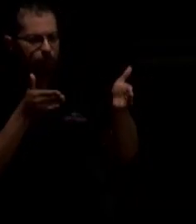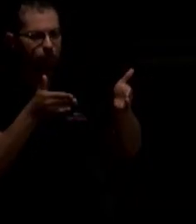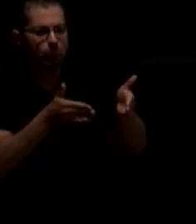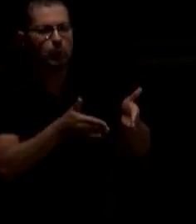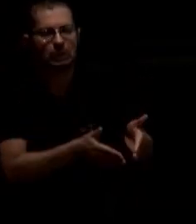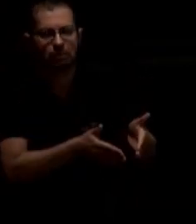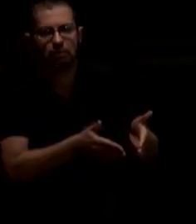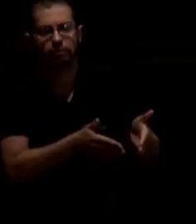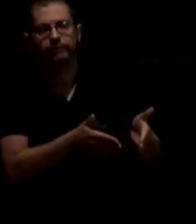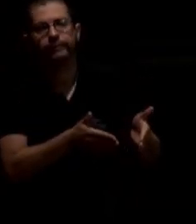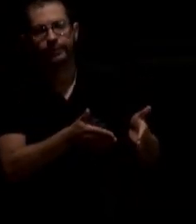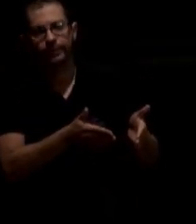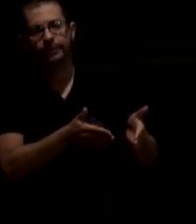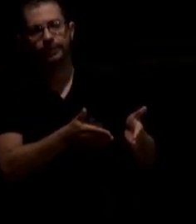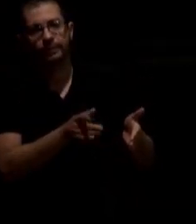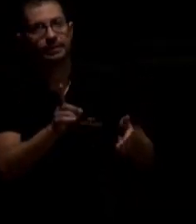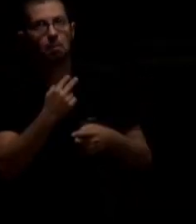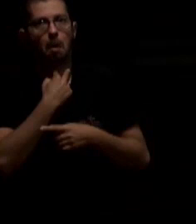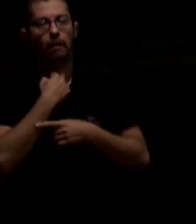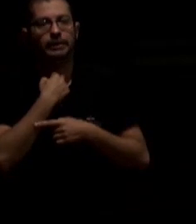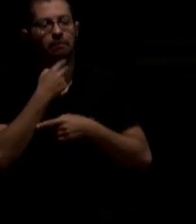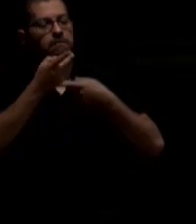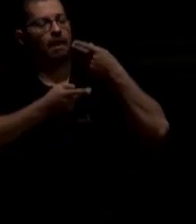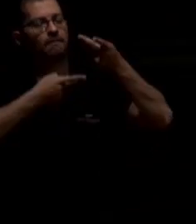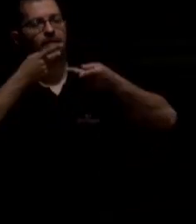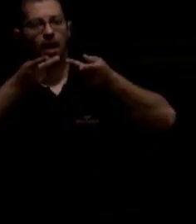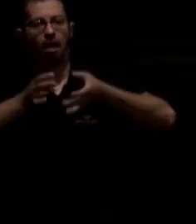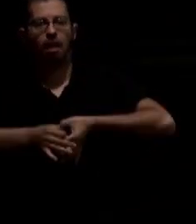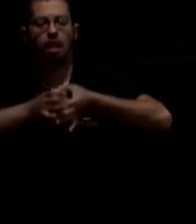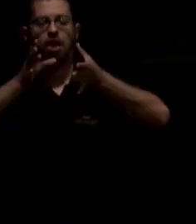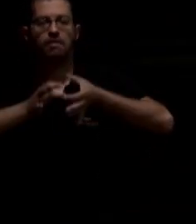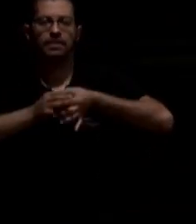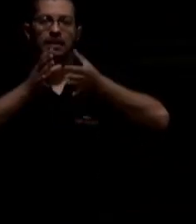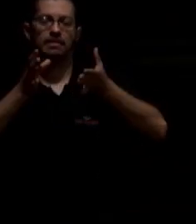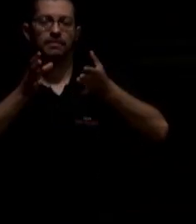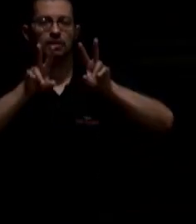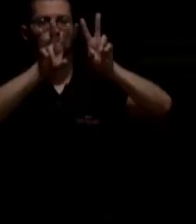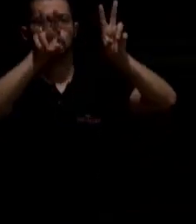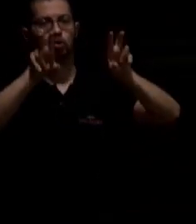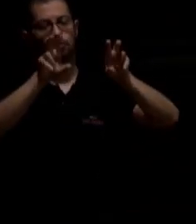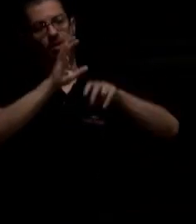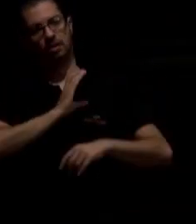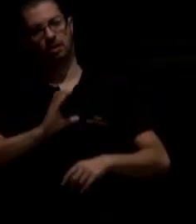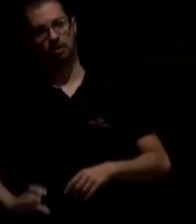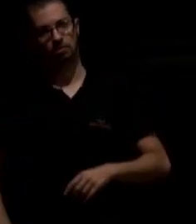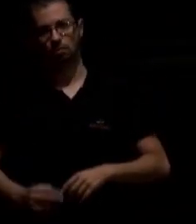Você não pode falar muito sobre Cristo e sobre o que Ele